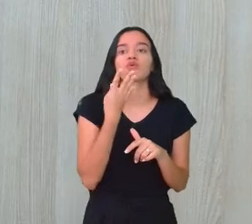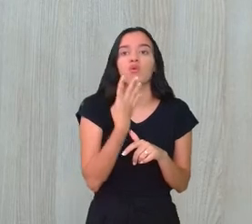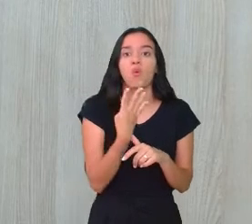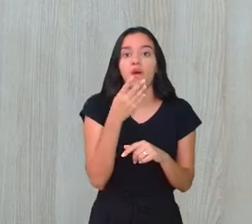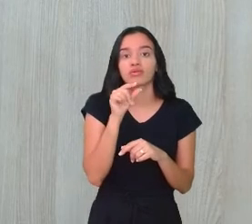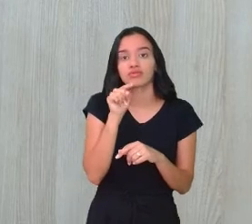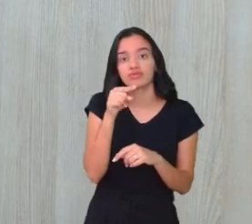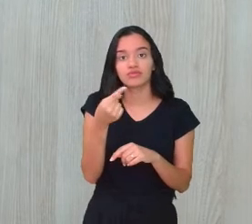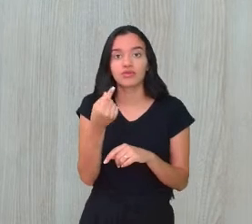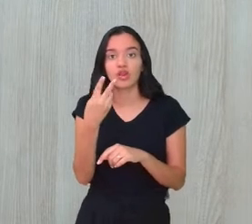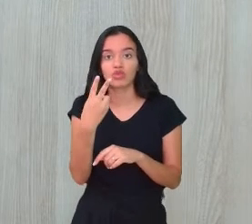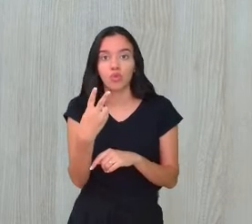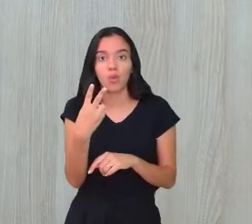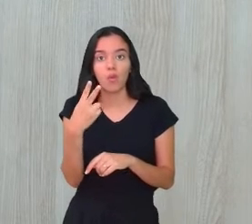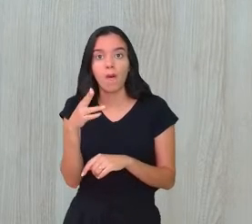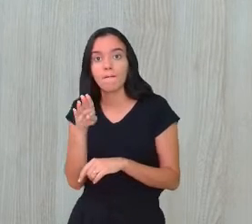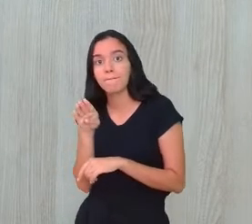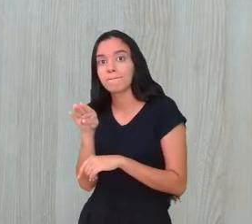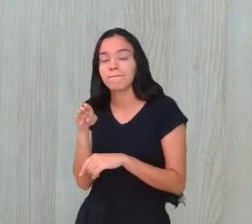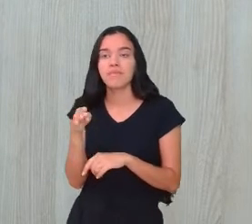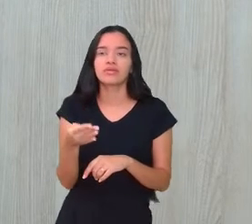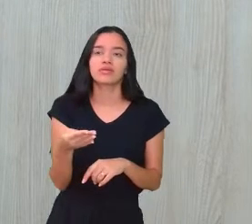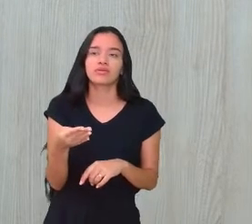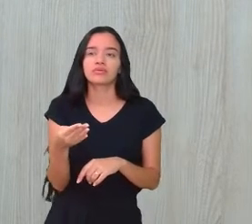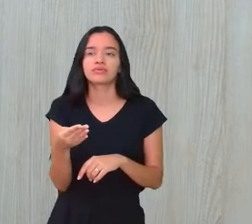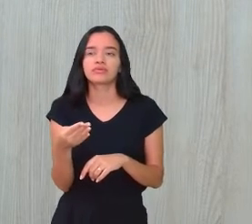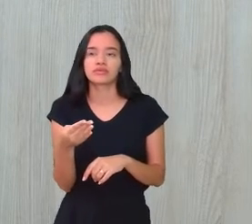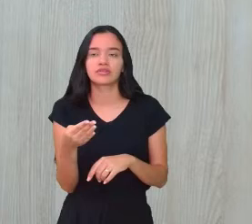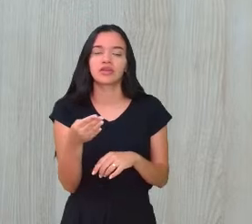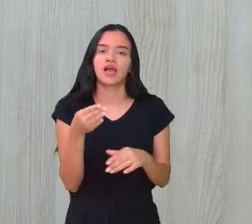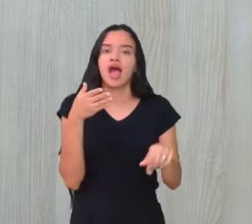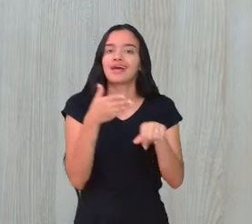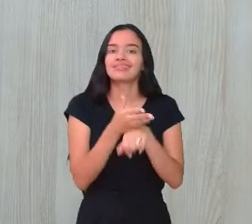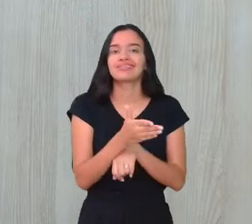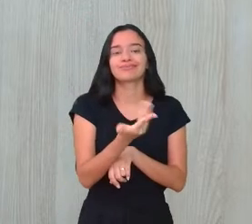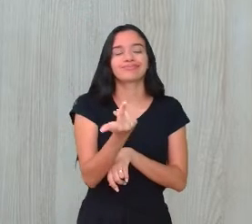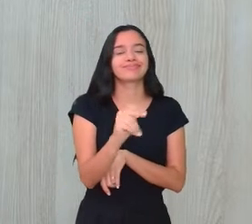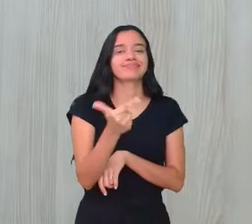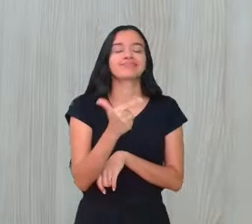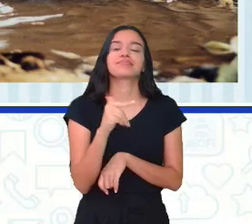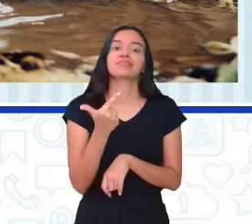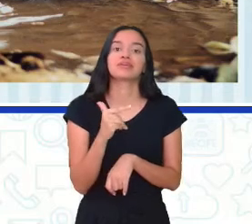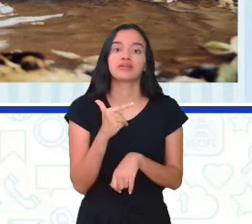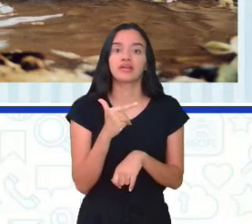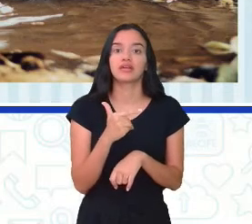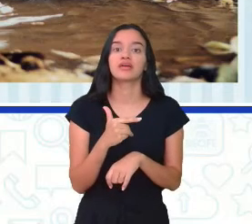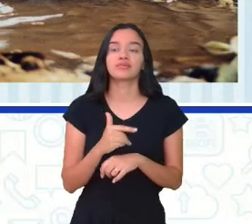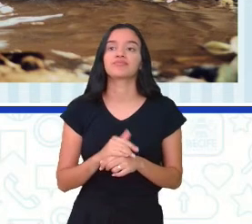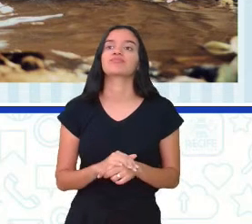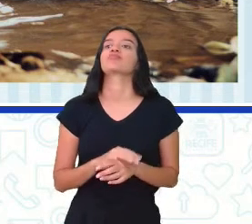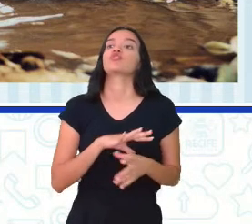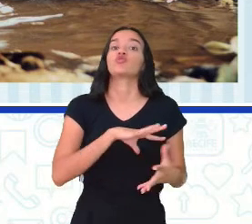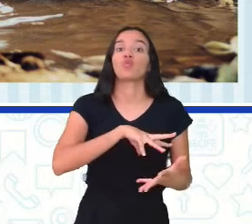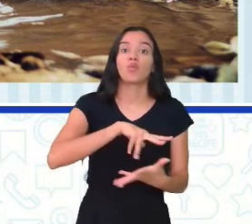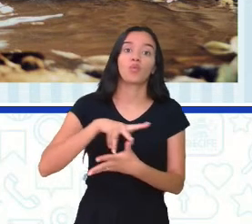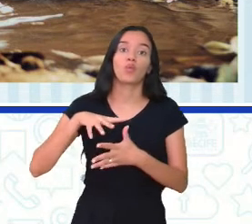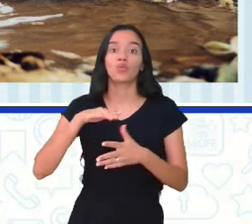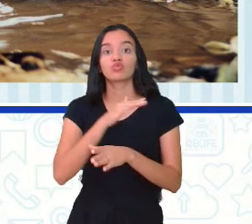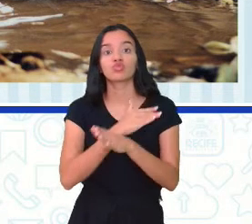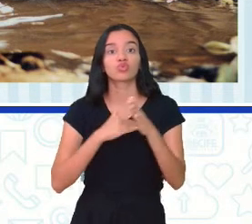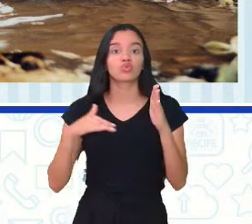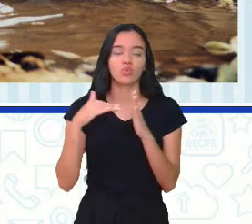4,2 bilhões, só 2,2 sem acesso. Meu Deus do céu, é muita coisa, professor. No mundo inteiro. E